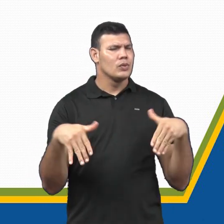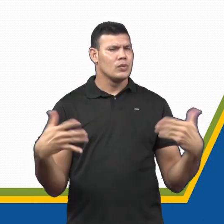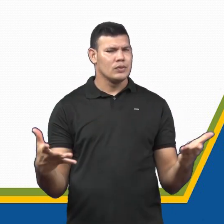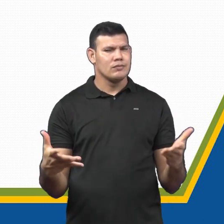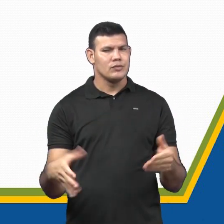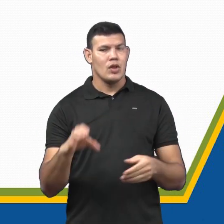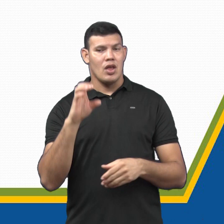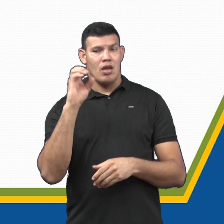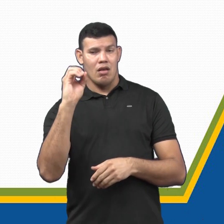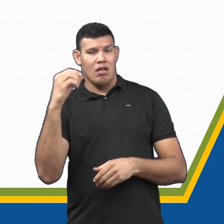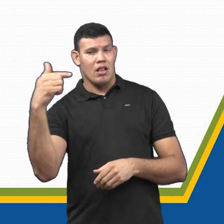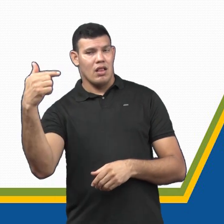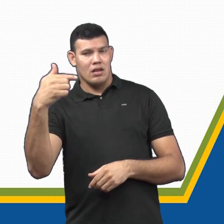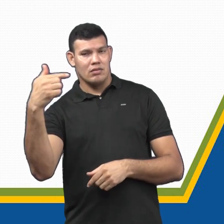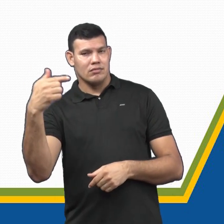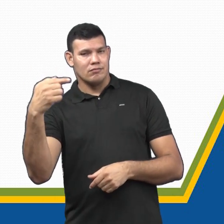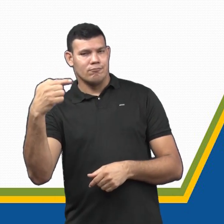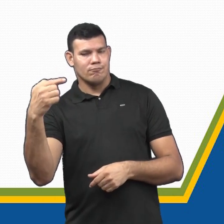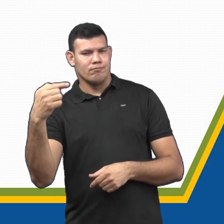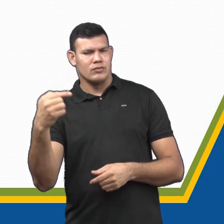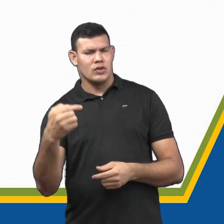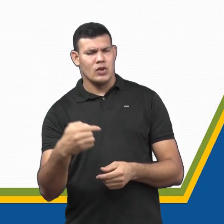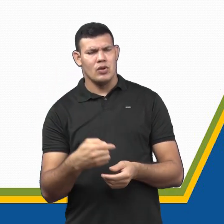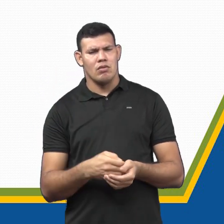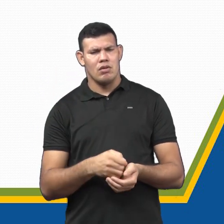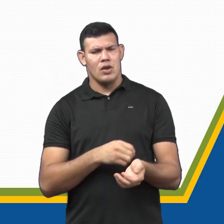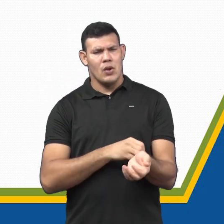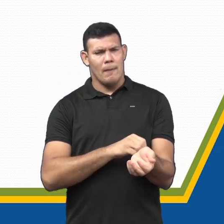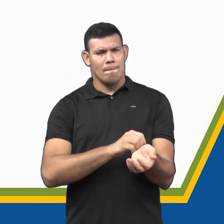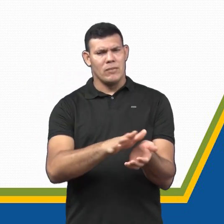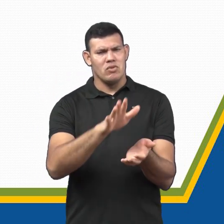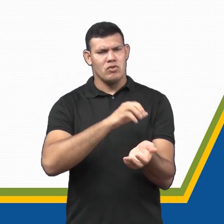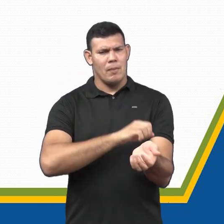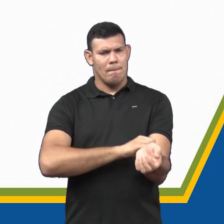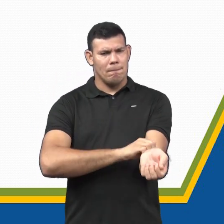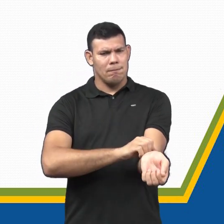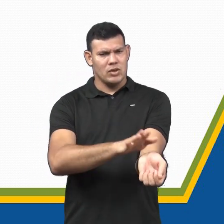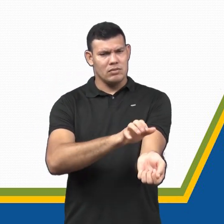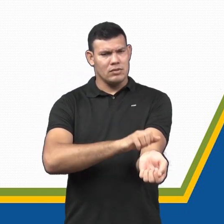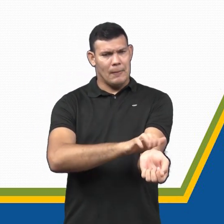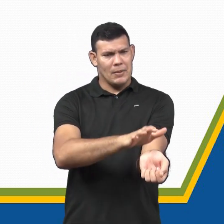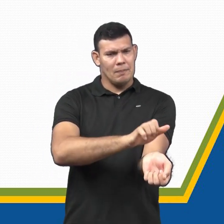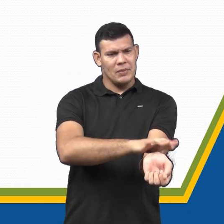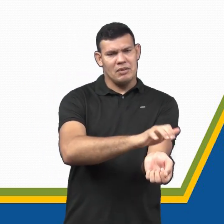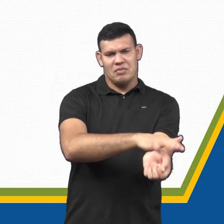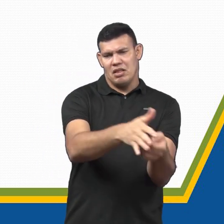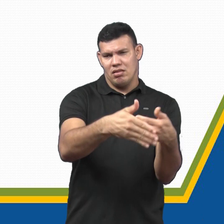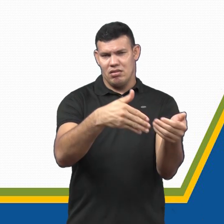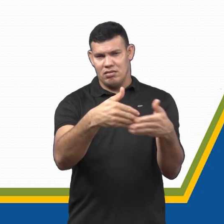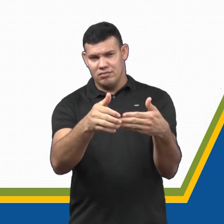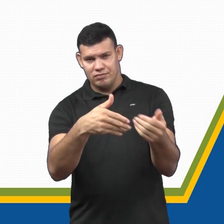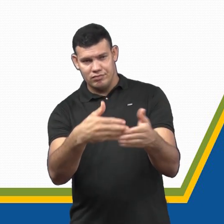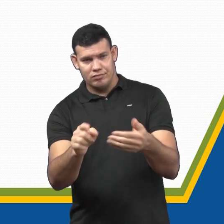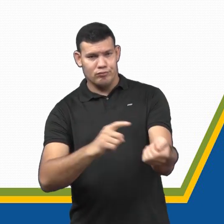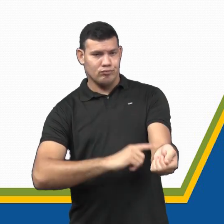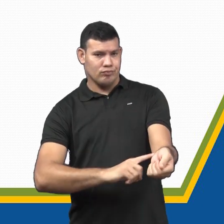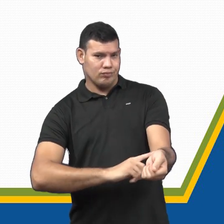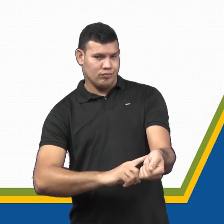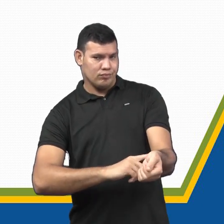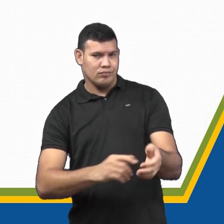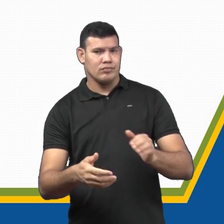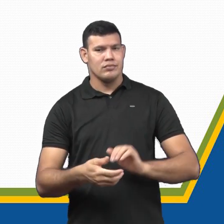O negativo é o nosso doador universal. Ele pode doar para qualquer tipo sanguíneo. Já o